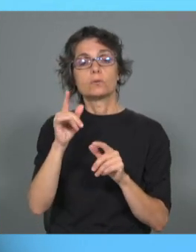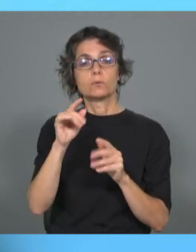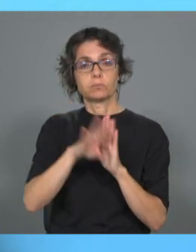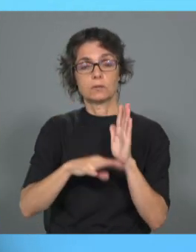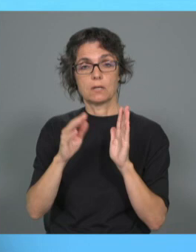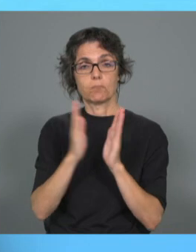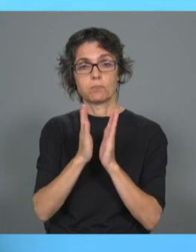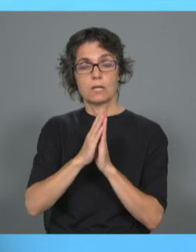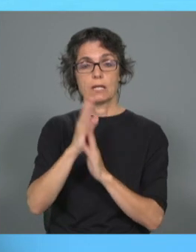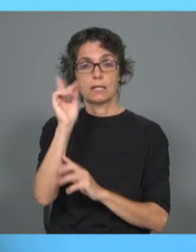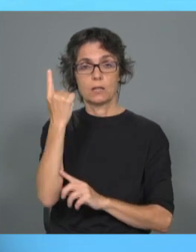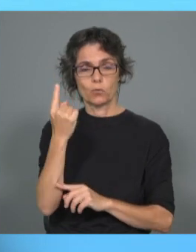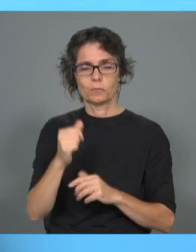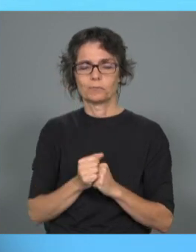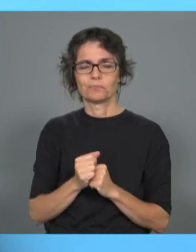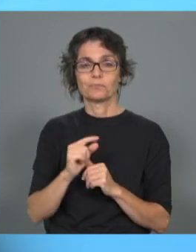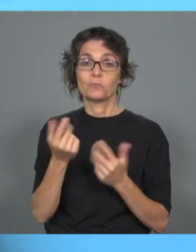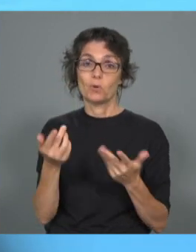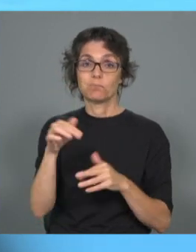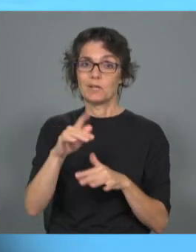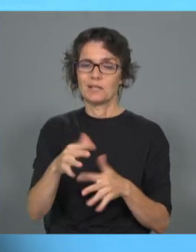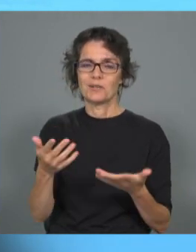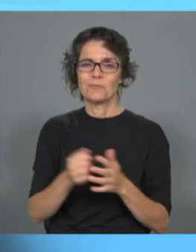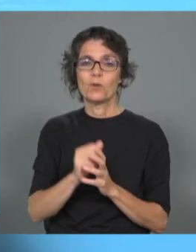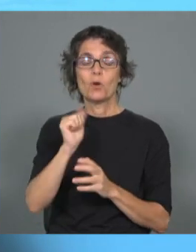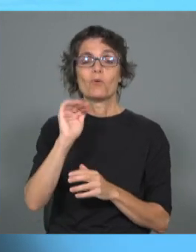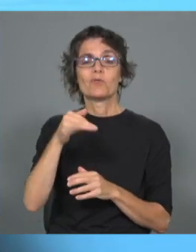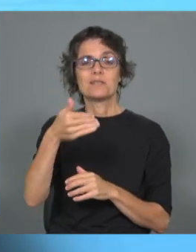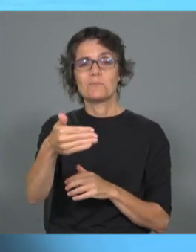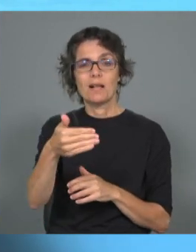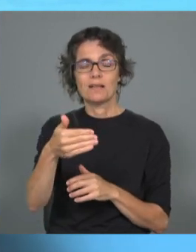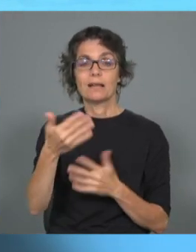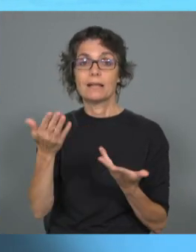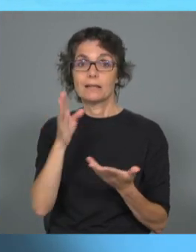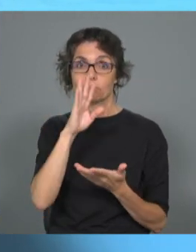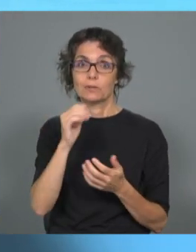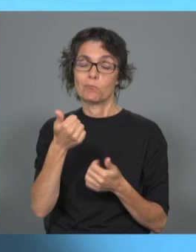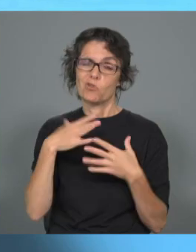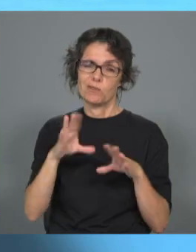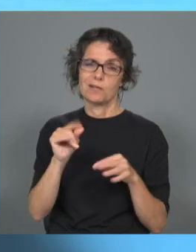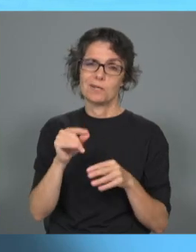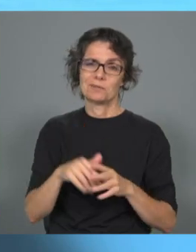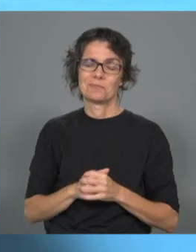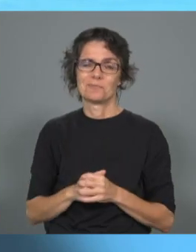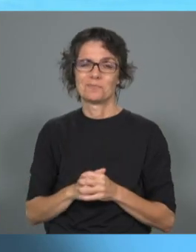na Antena 1. Nós ficamos por aqui, tenha um bom fim de semana e, se for o caso, umas boas férias.